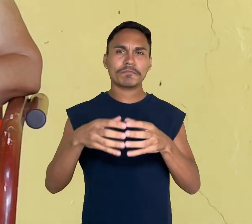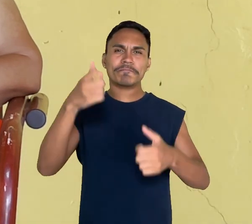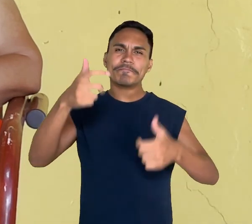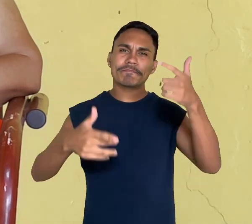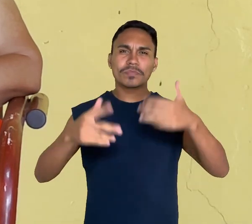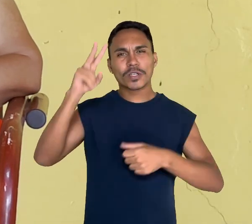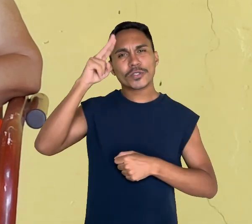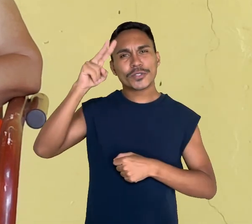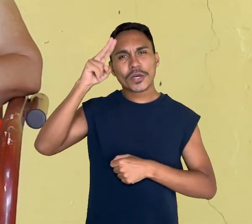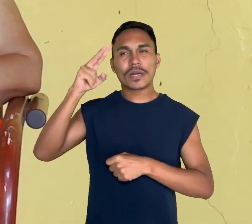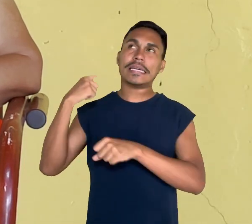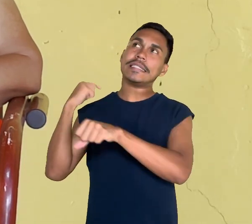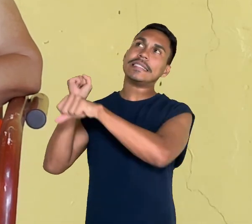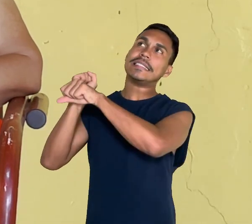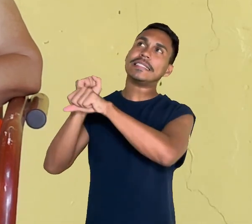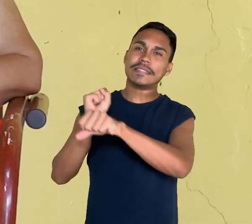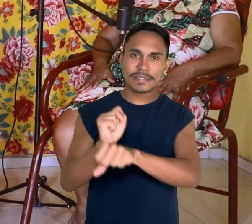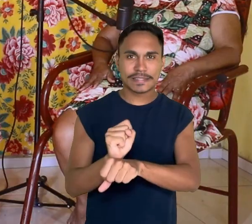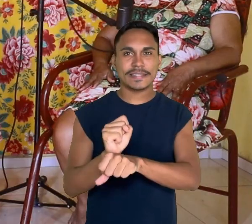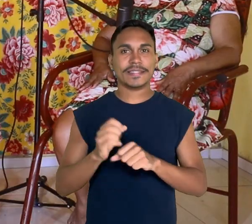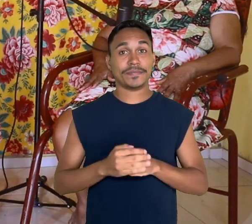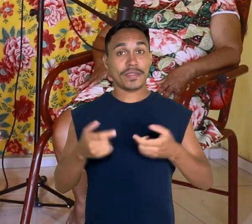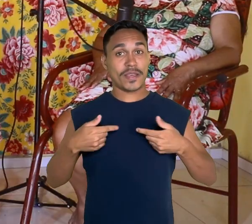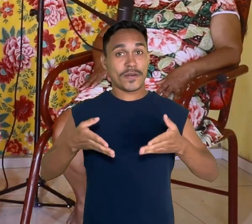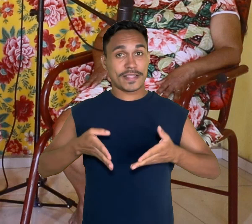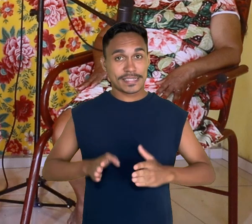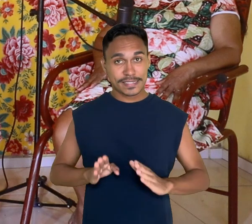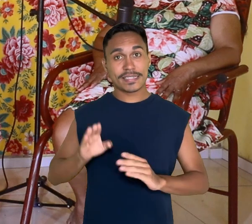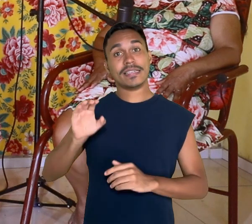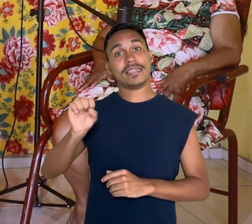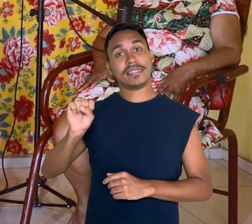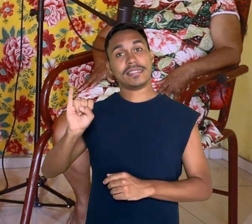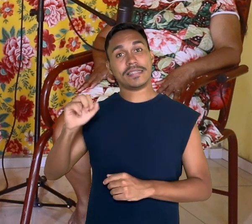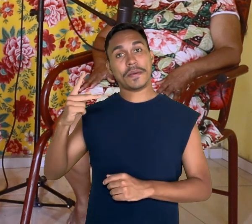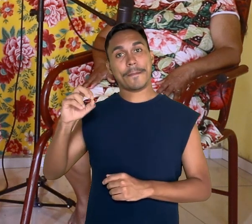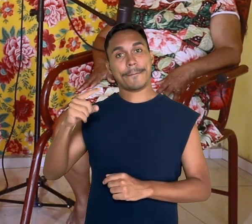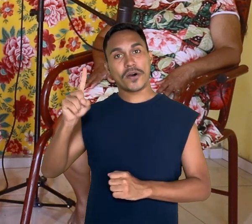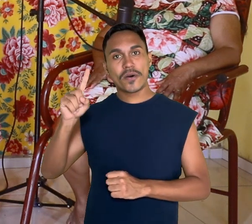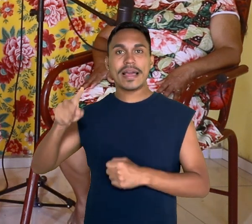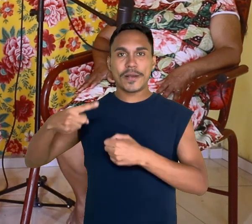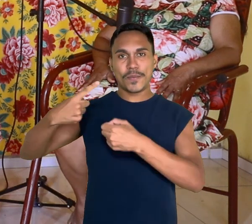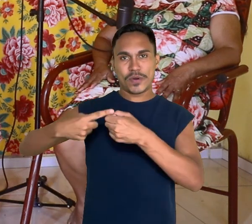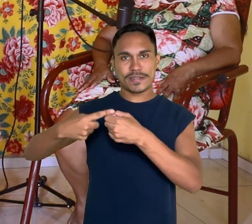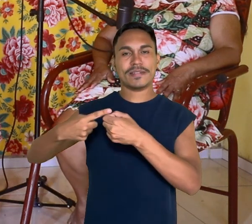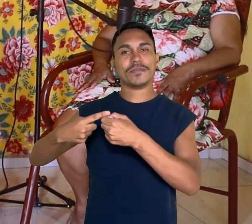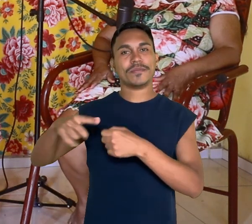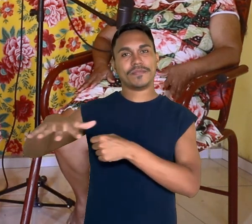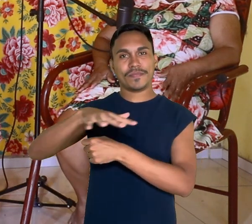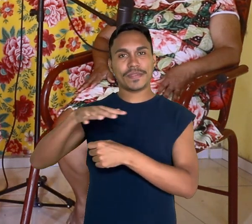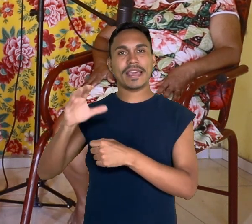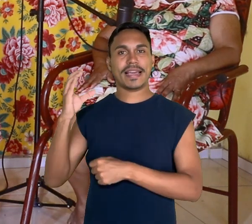pouco da minha história que eu esperei muito tempo para falar. Eu nasci ali no sítio Cipó, município de Crato, conhecido